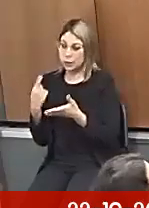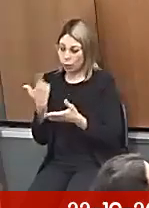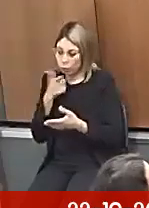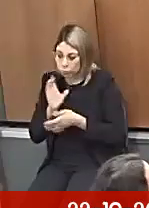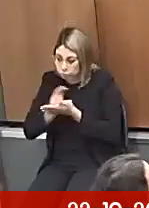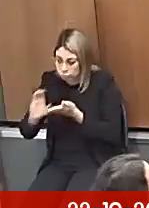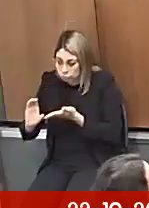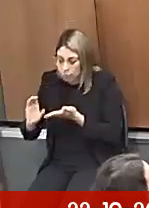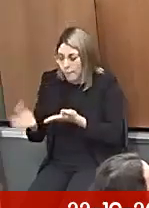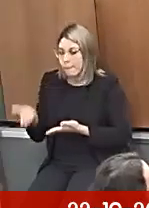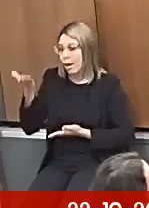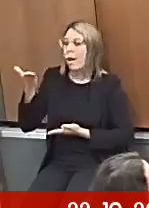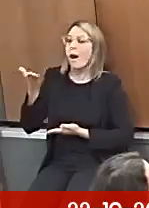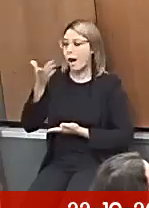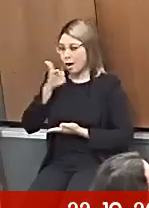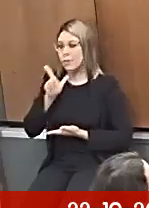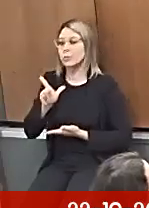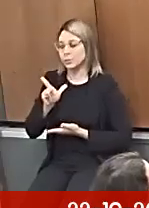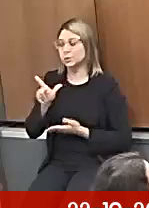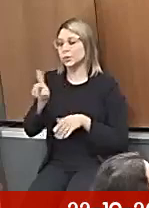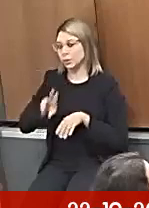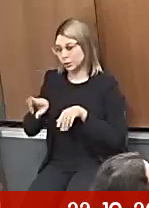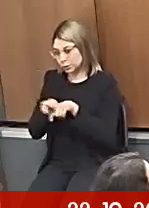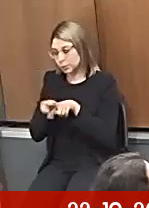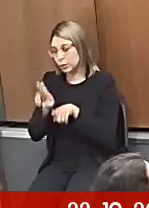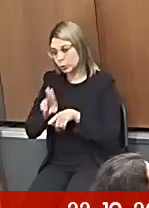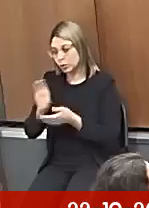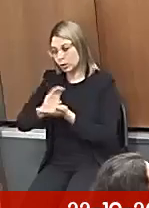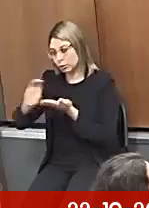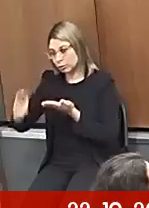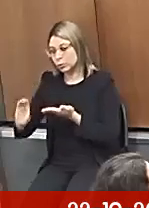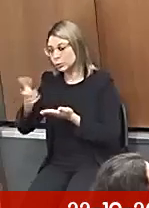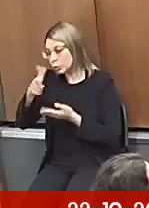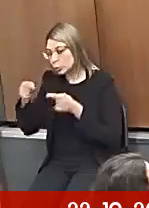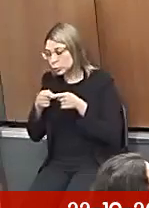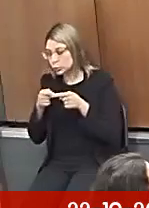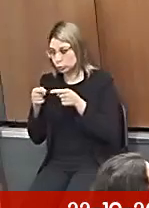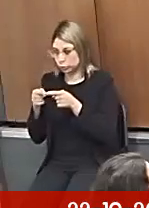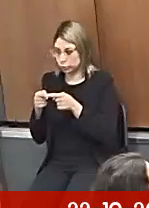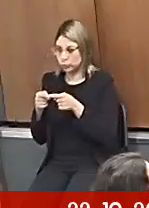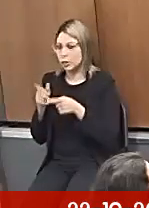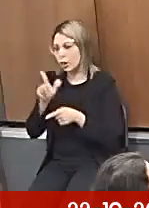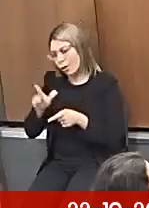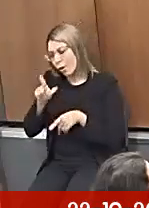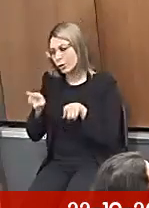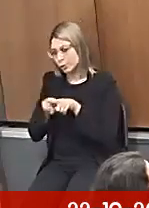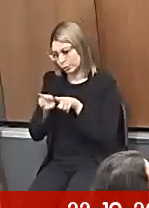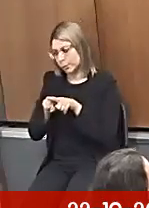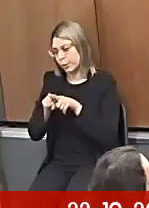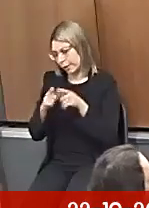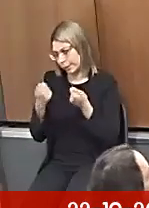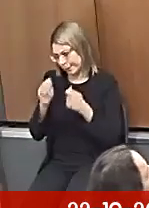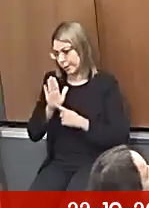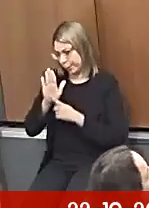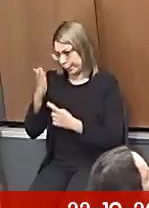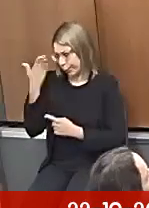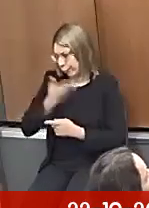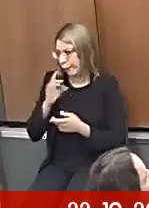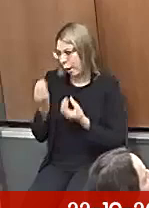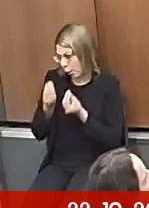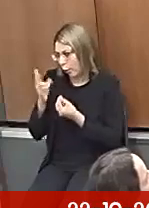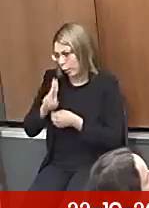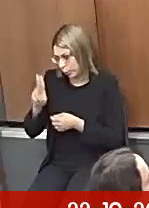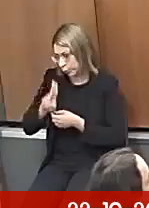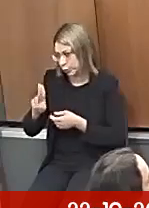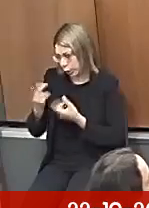recurso, cria uma flexibilização para que ele possa ser usado em outros critérios também, é claro que com transparência e prestação de conta. Então,